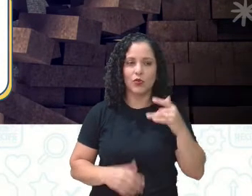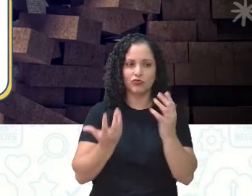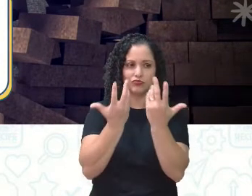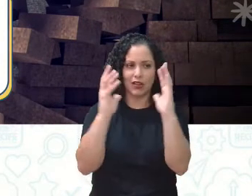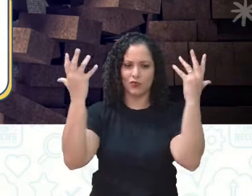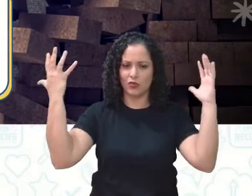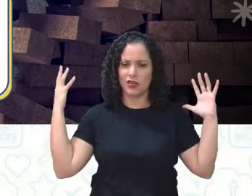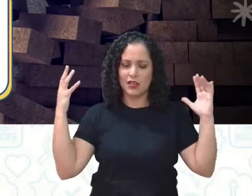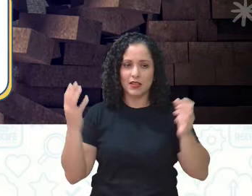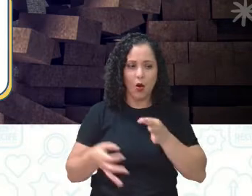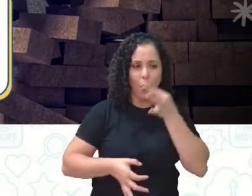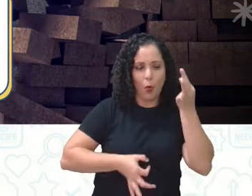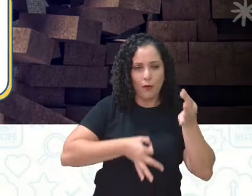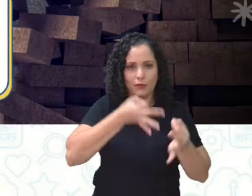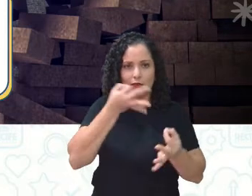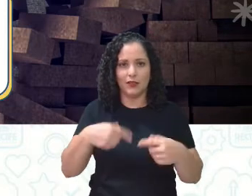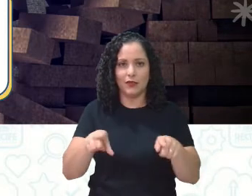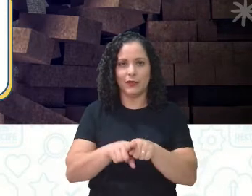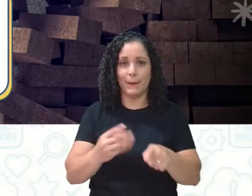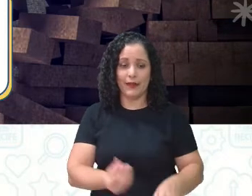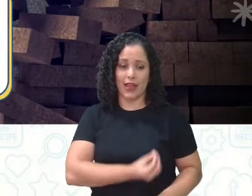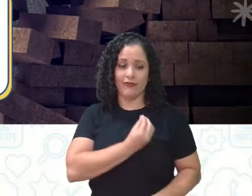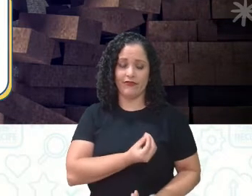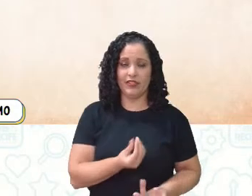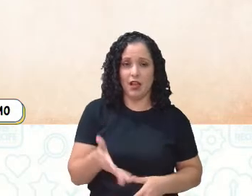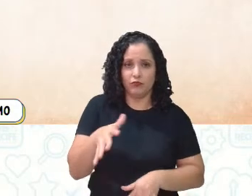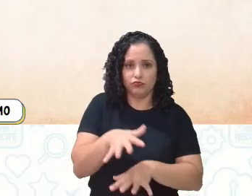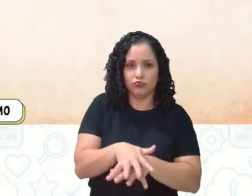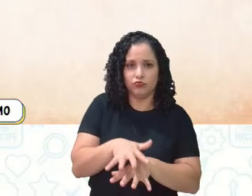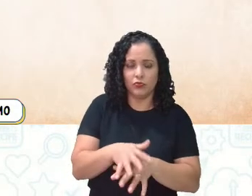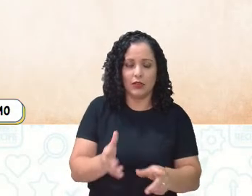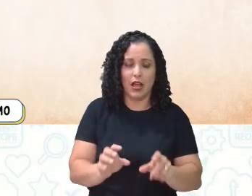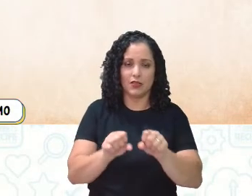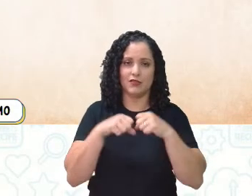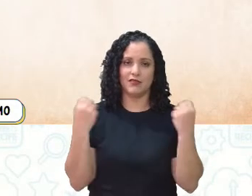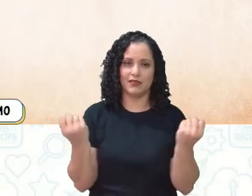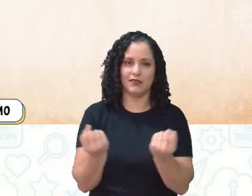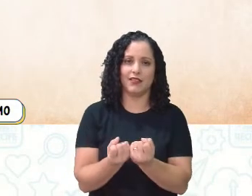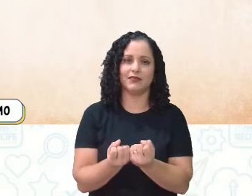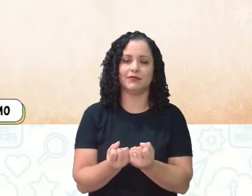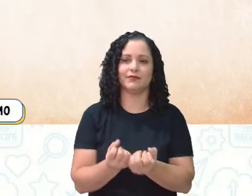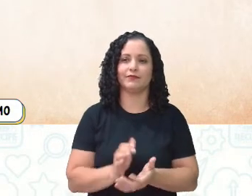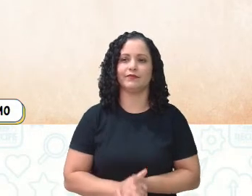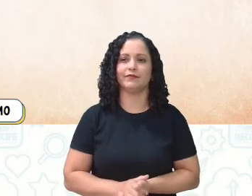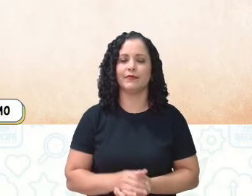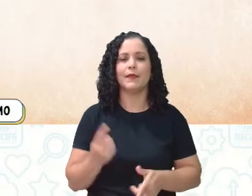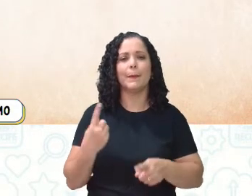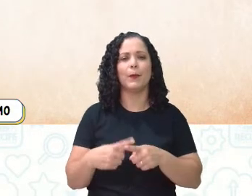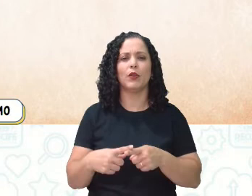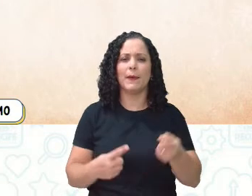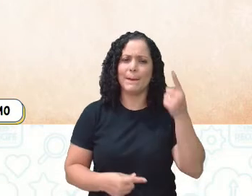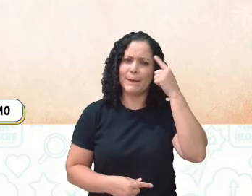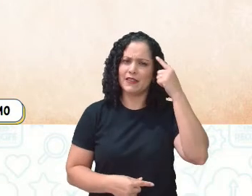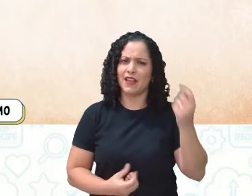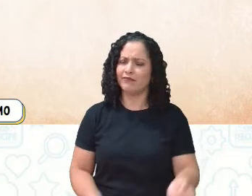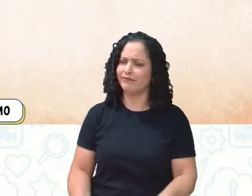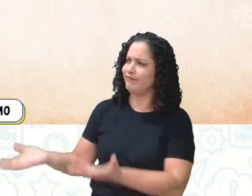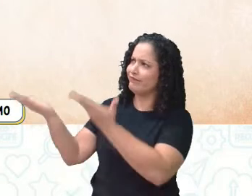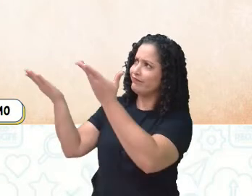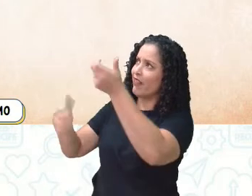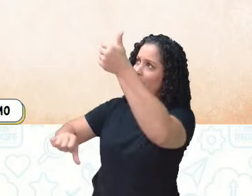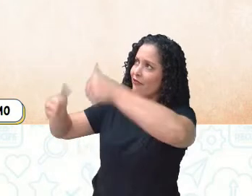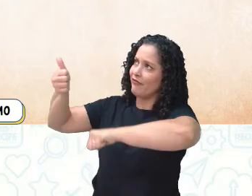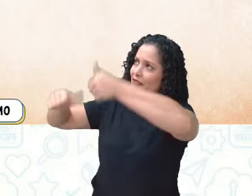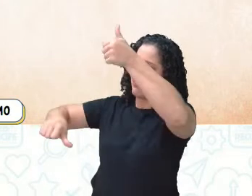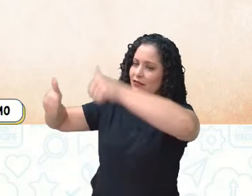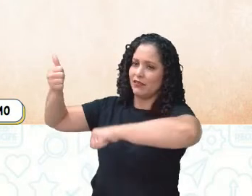e a vida em sociedade, né? Então, por que eles pensavam assim? Olha aí, vamos analisar esse quadro, né? Esse